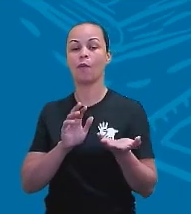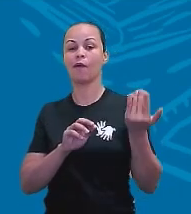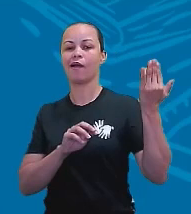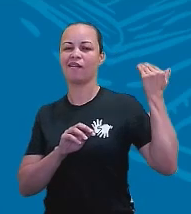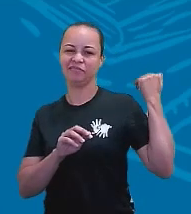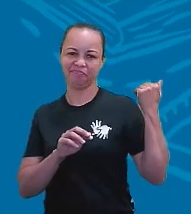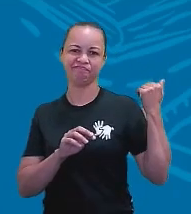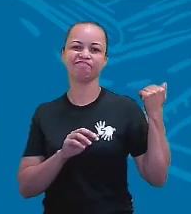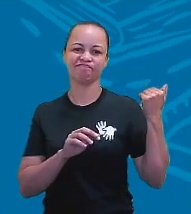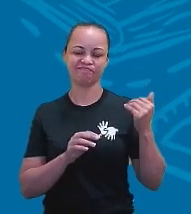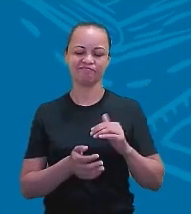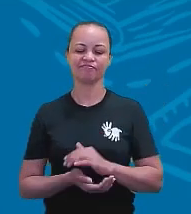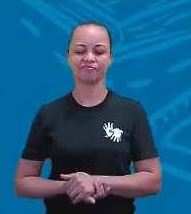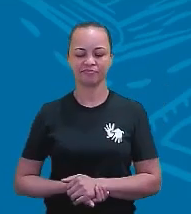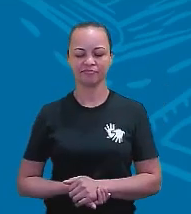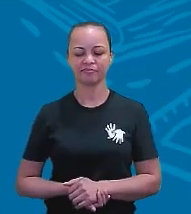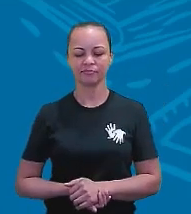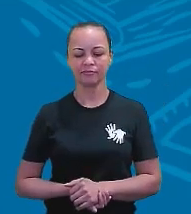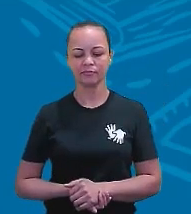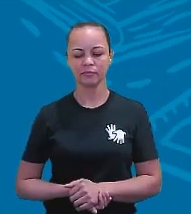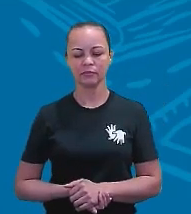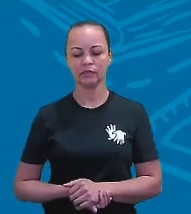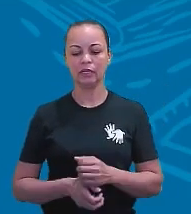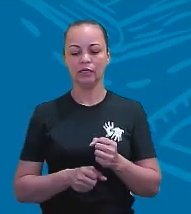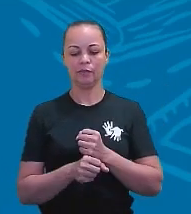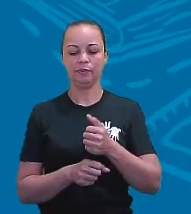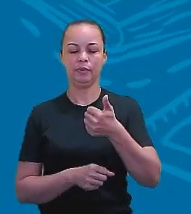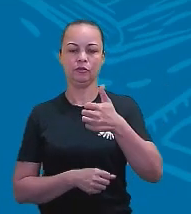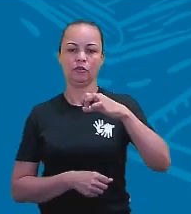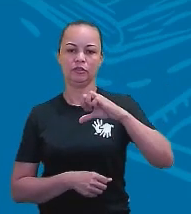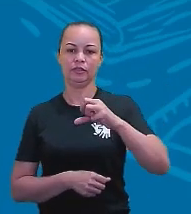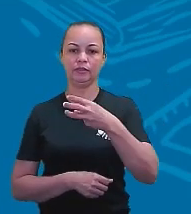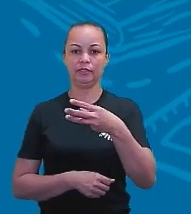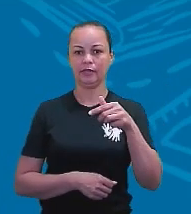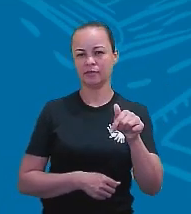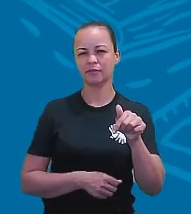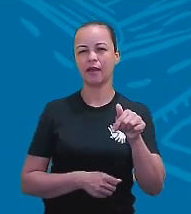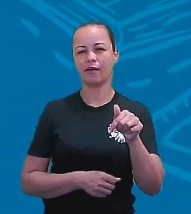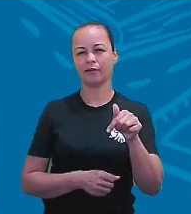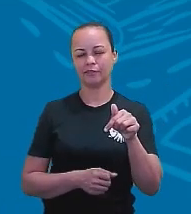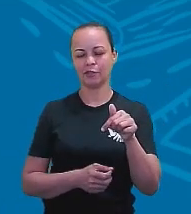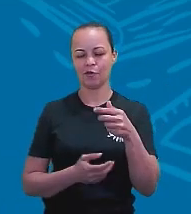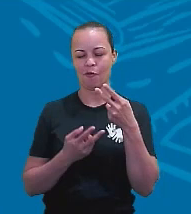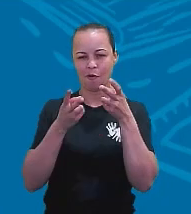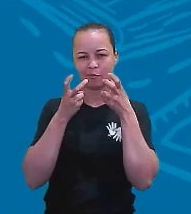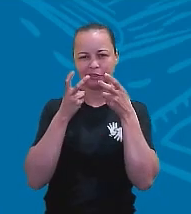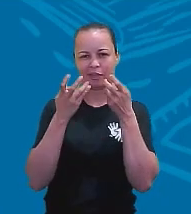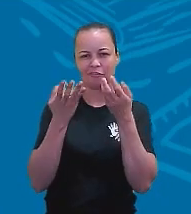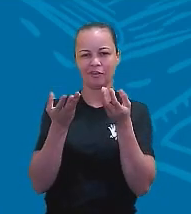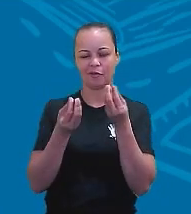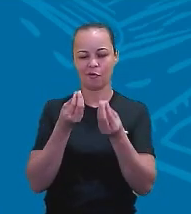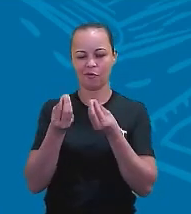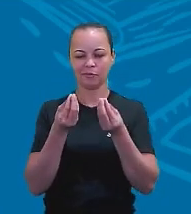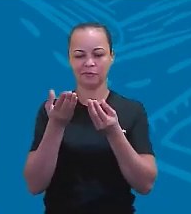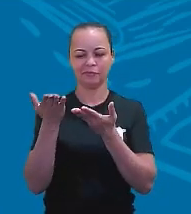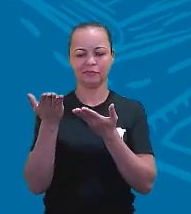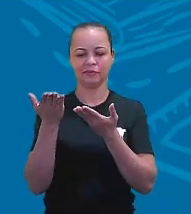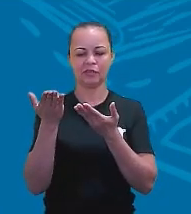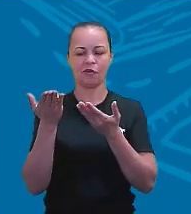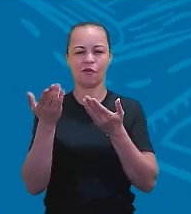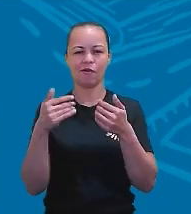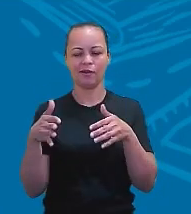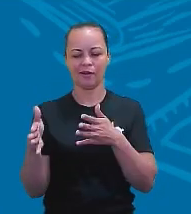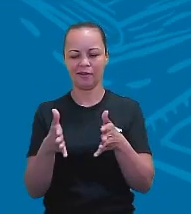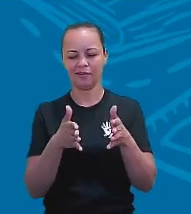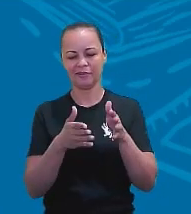tanto. Também temos aí, ó, em 1937, olha como eram as